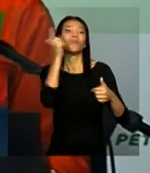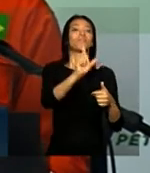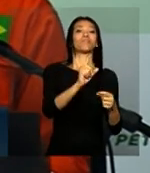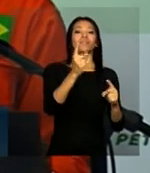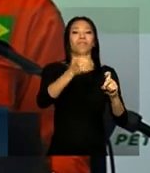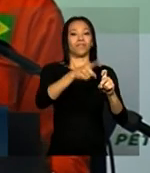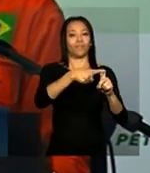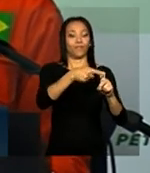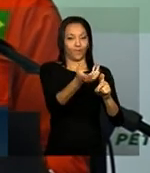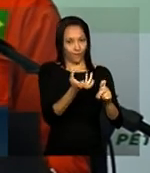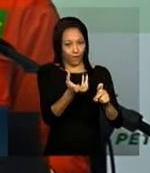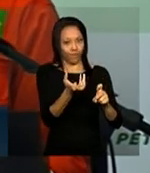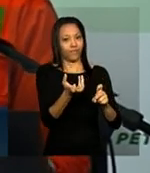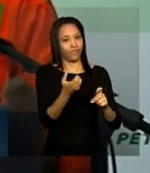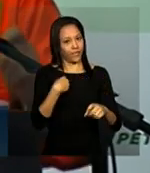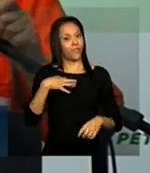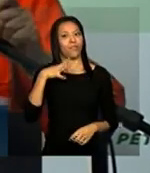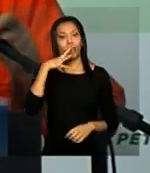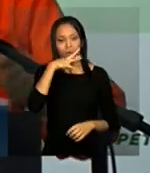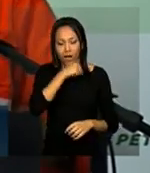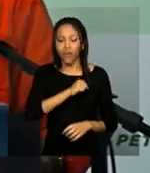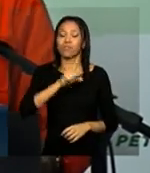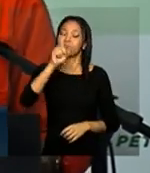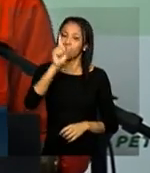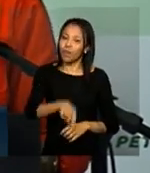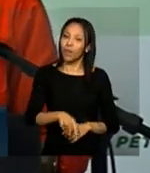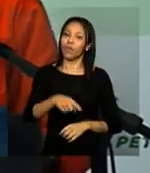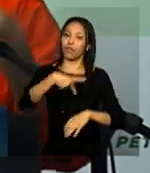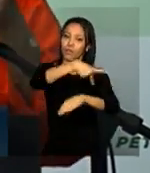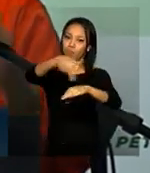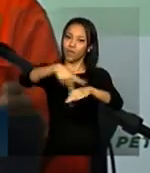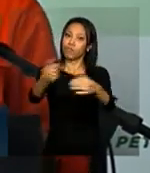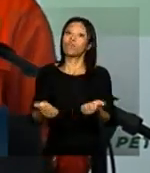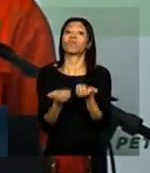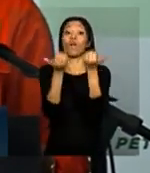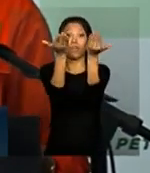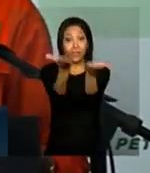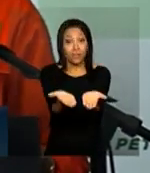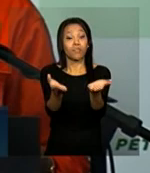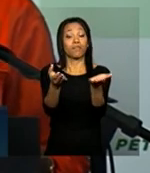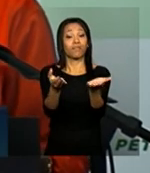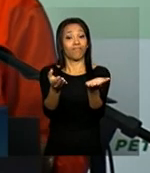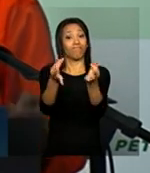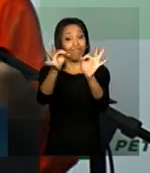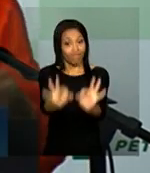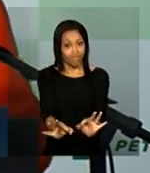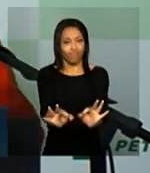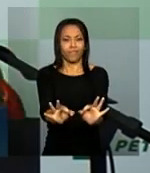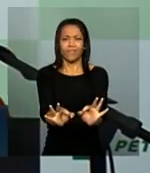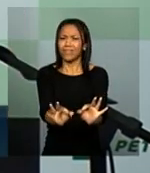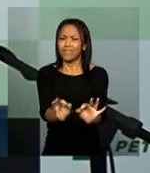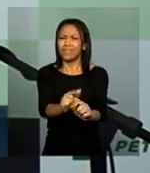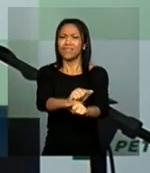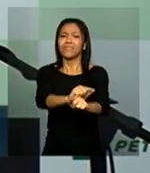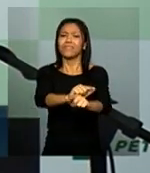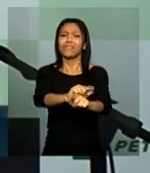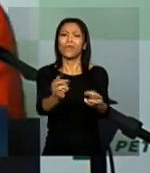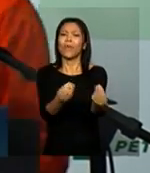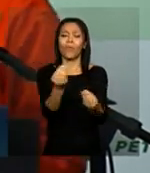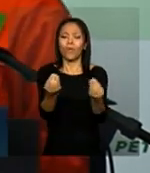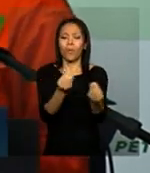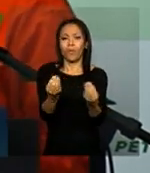é uma das coisas que o Brasil está fazendo de forma mais correta. Ninguém vira uma